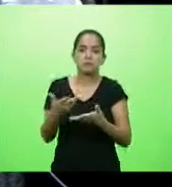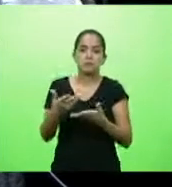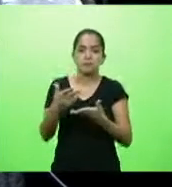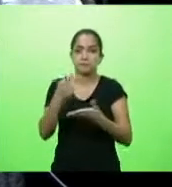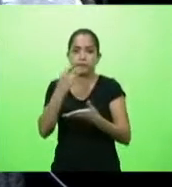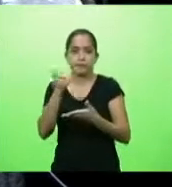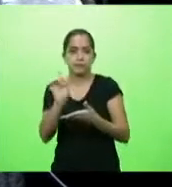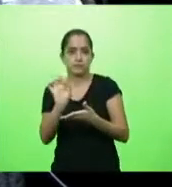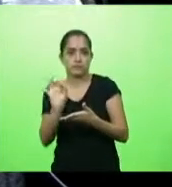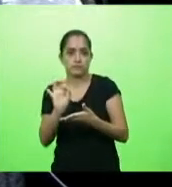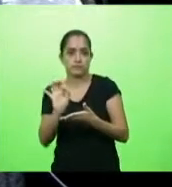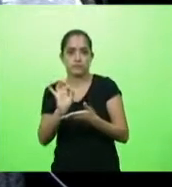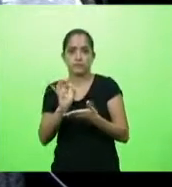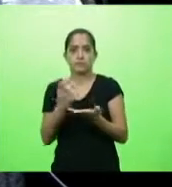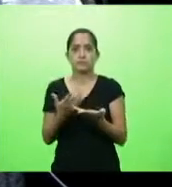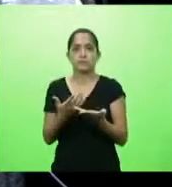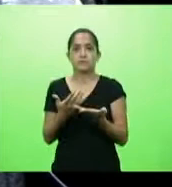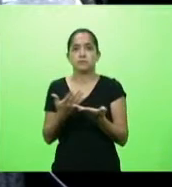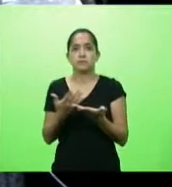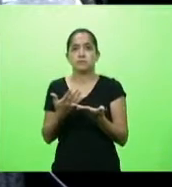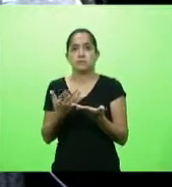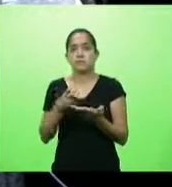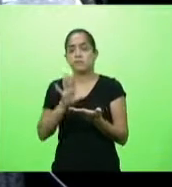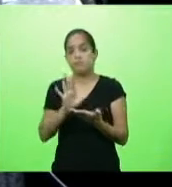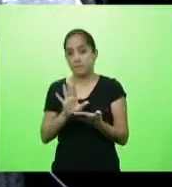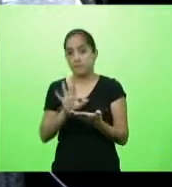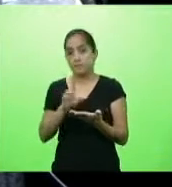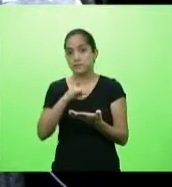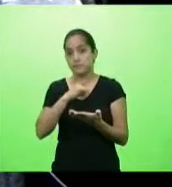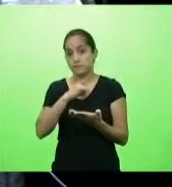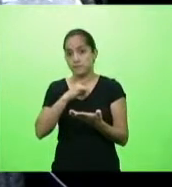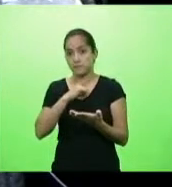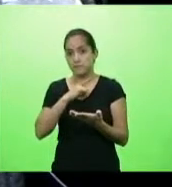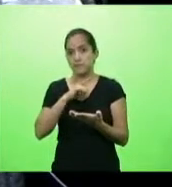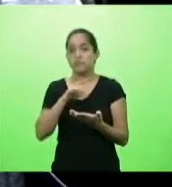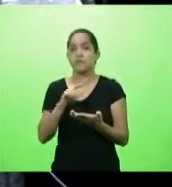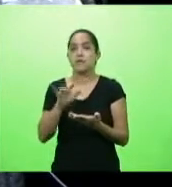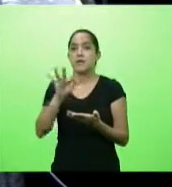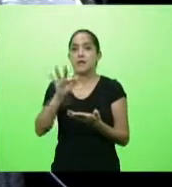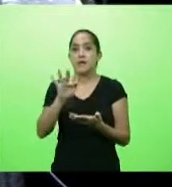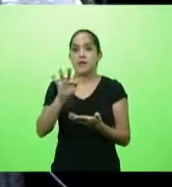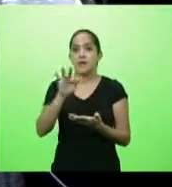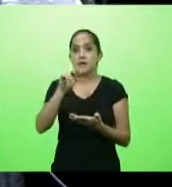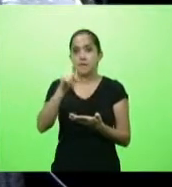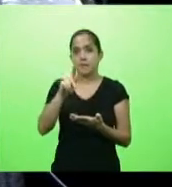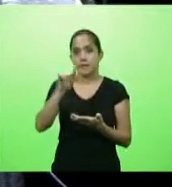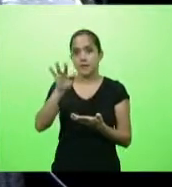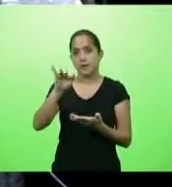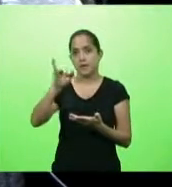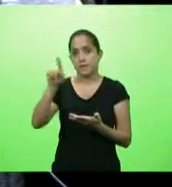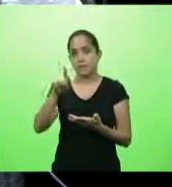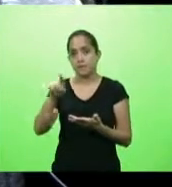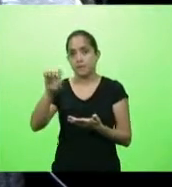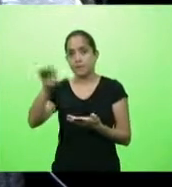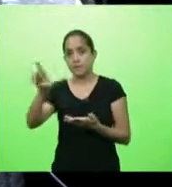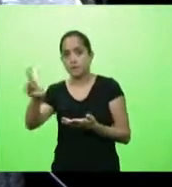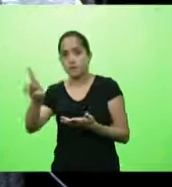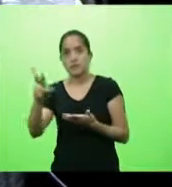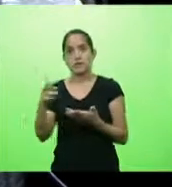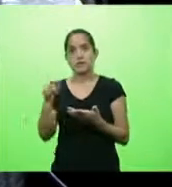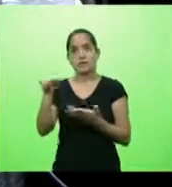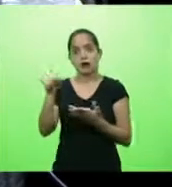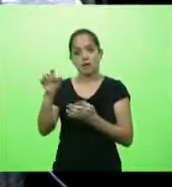ter. Tá? Agora, tem a questão da Pfizer também, uma vacina onde uma empresa disse que não